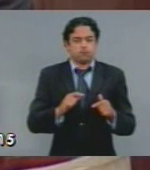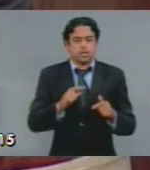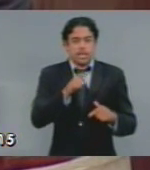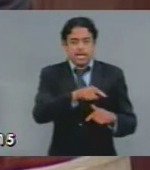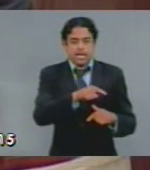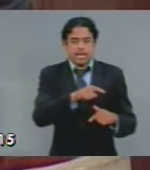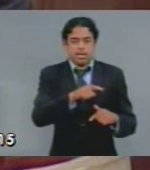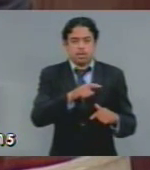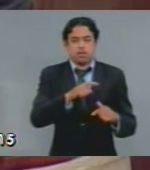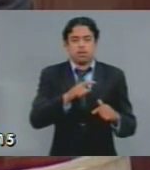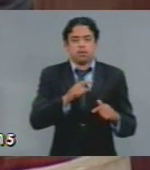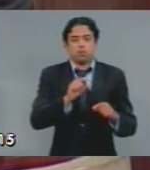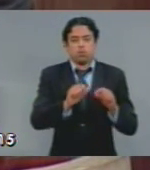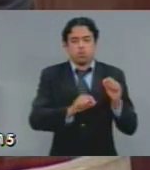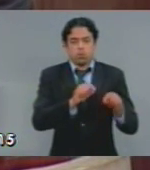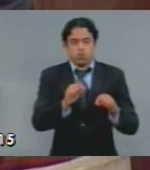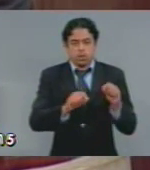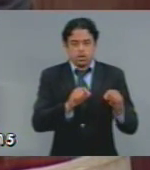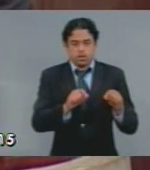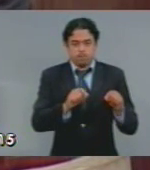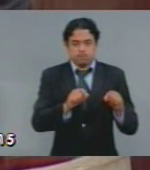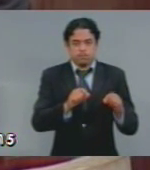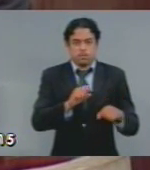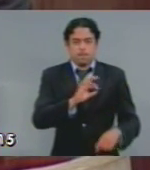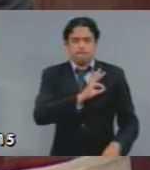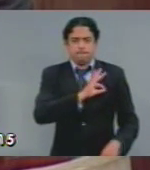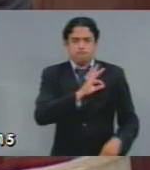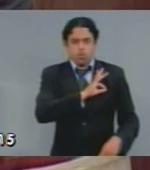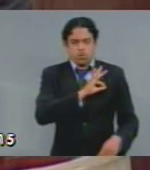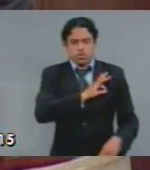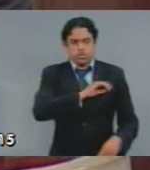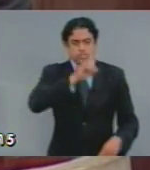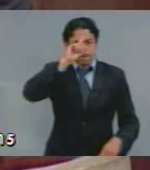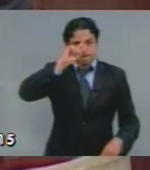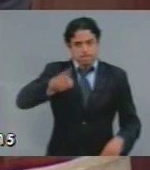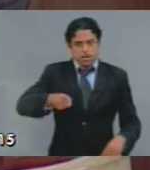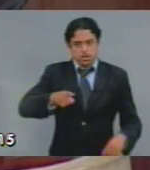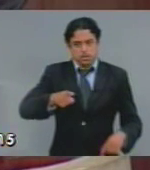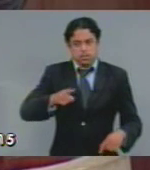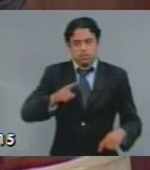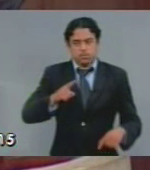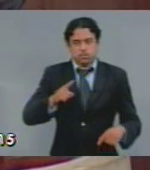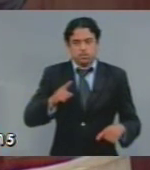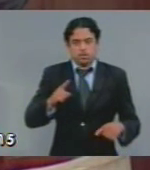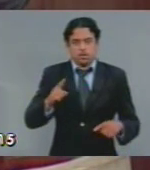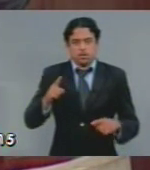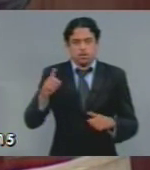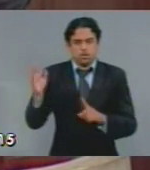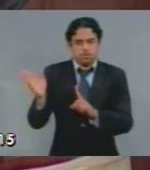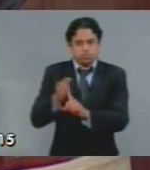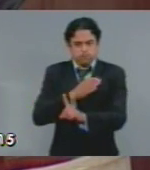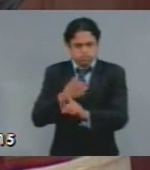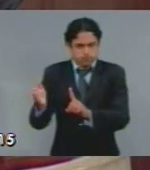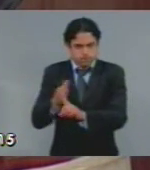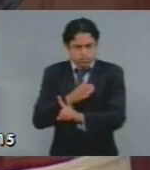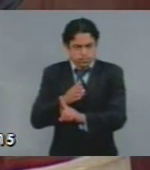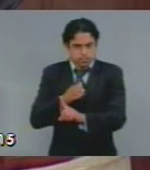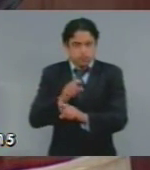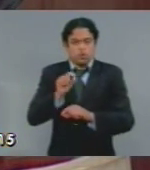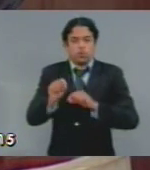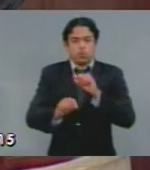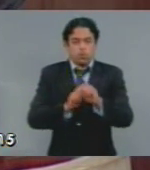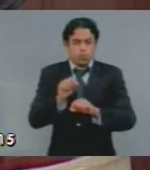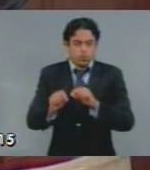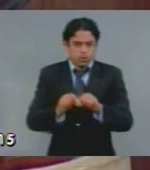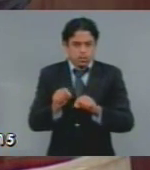para ingresso de forças de repressão na universidade, ele respondeu ao militar